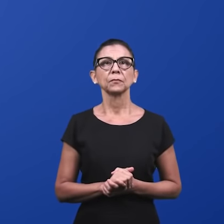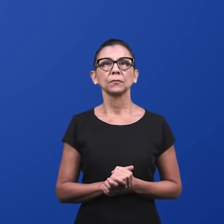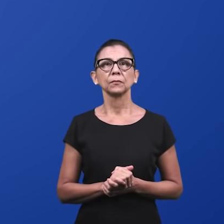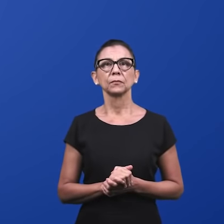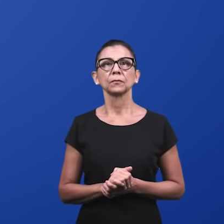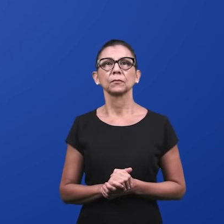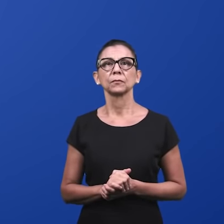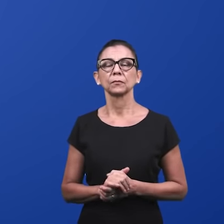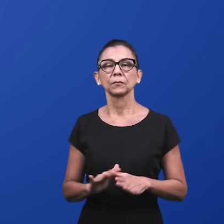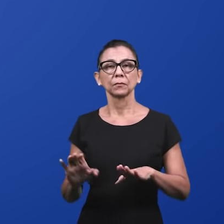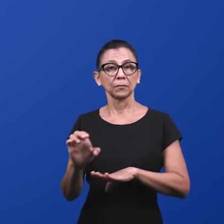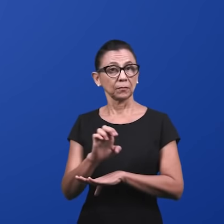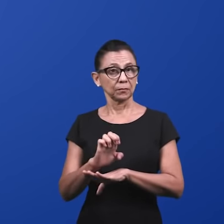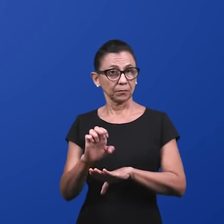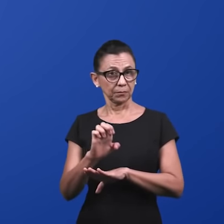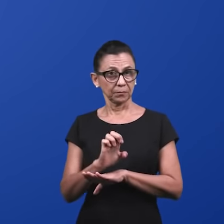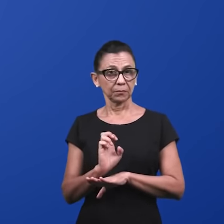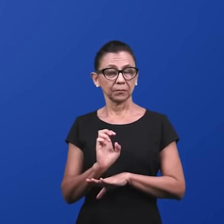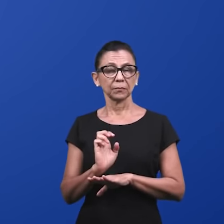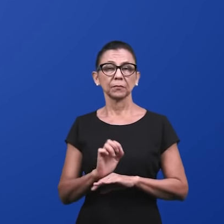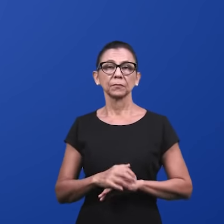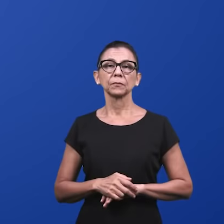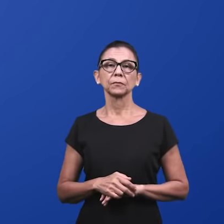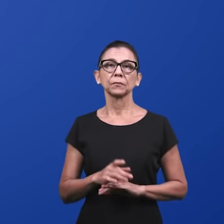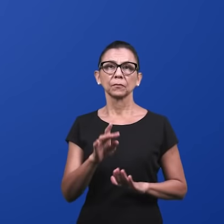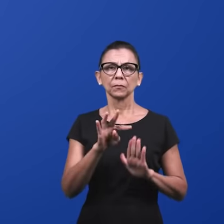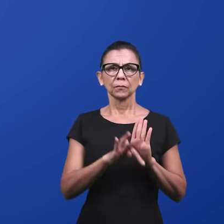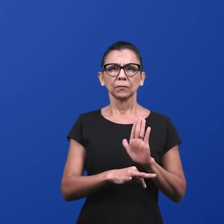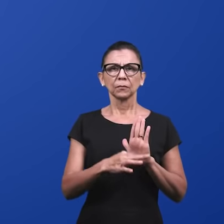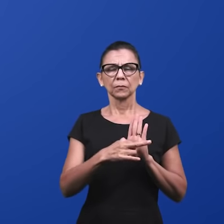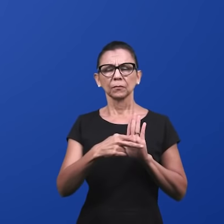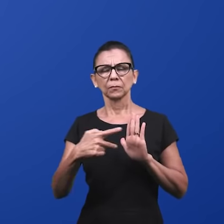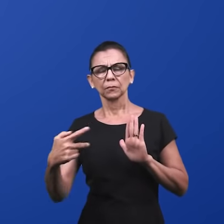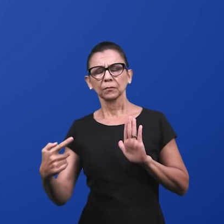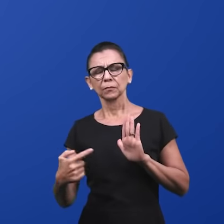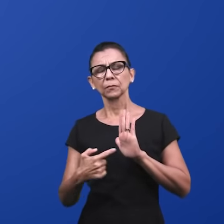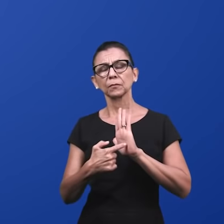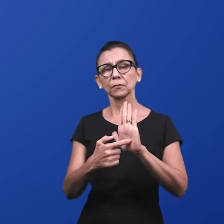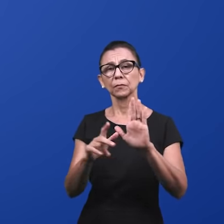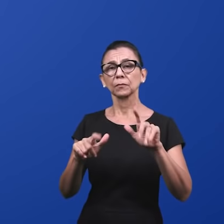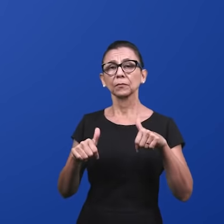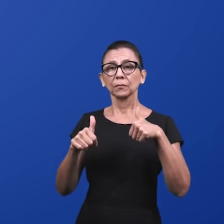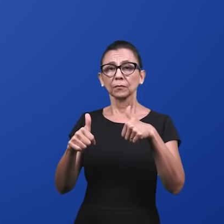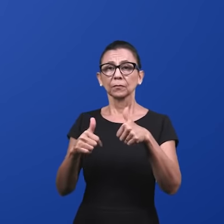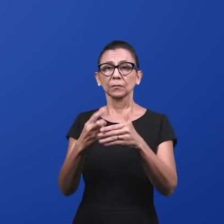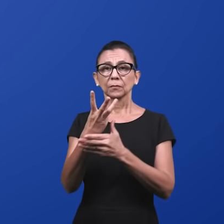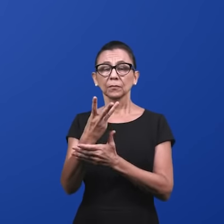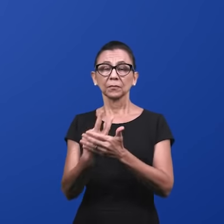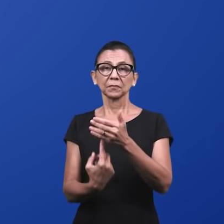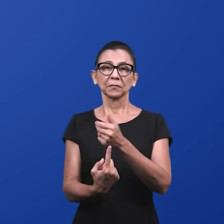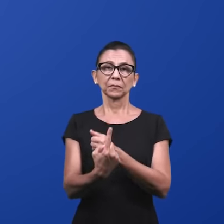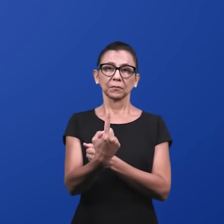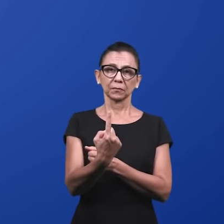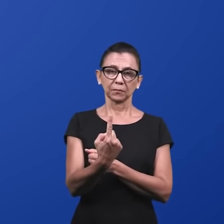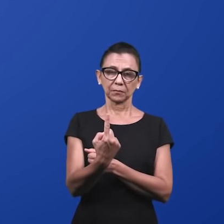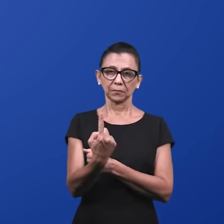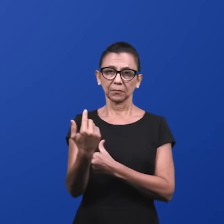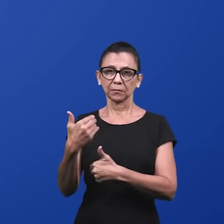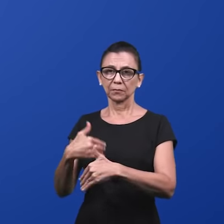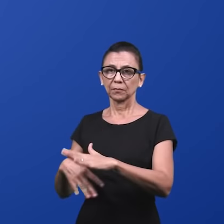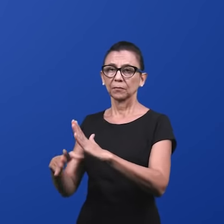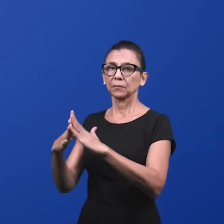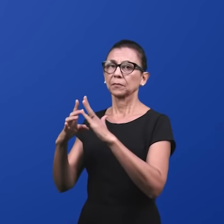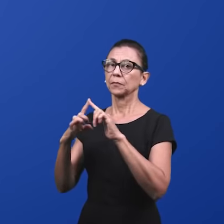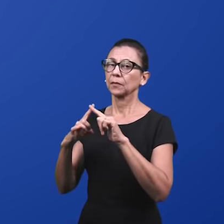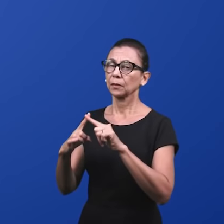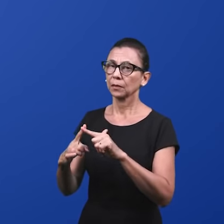era sobre o livro de Efésios ainda, né? Os textos que vão confirmar a operação da Trindade na vida da